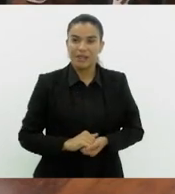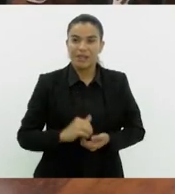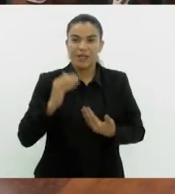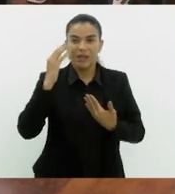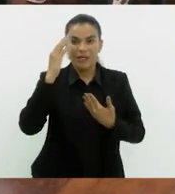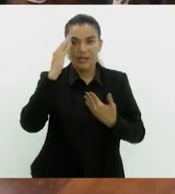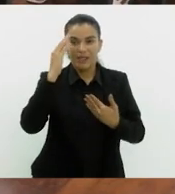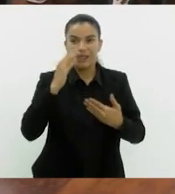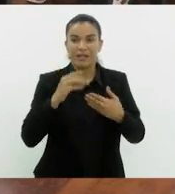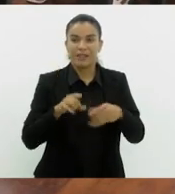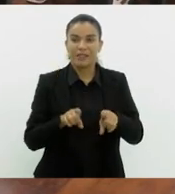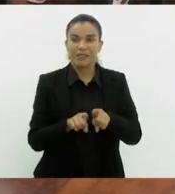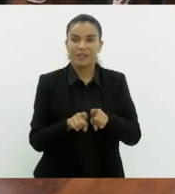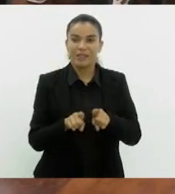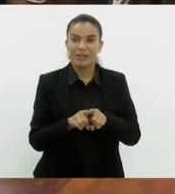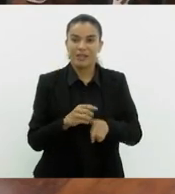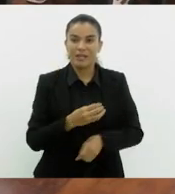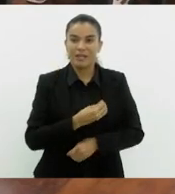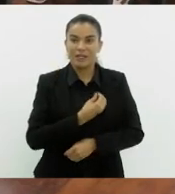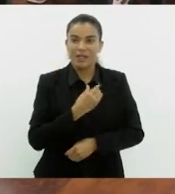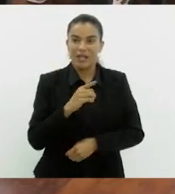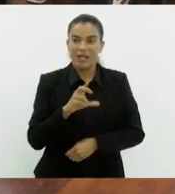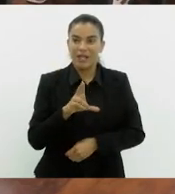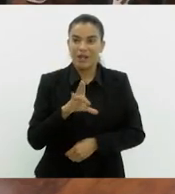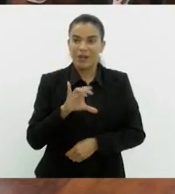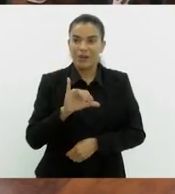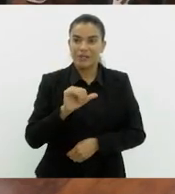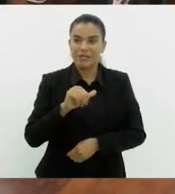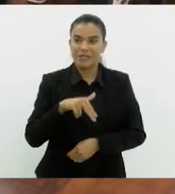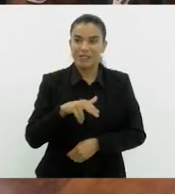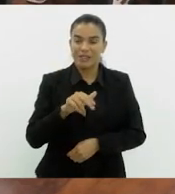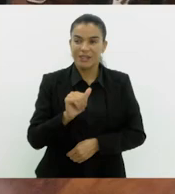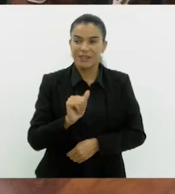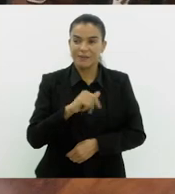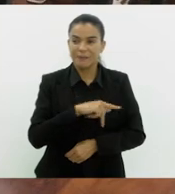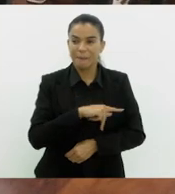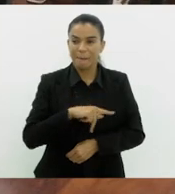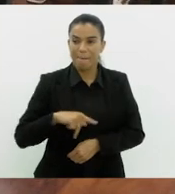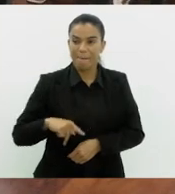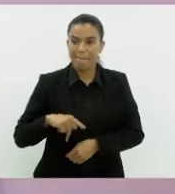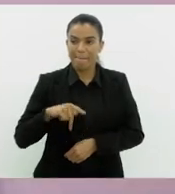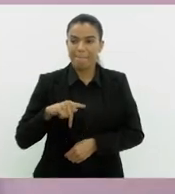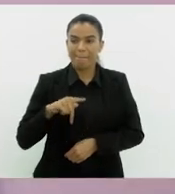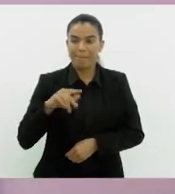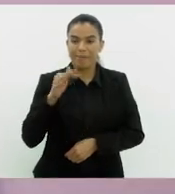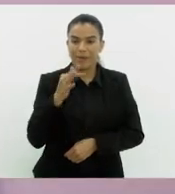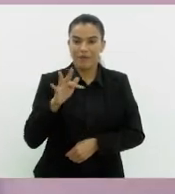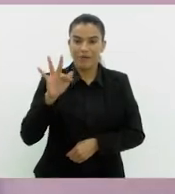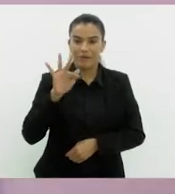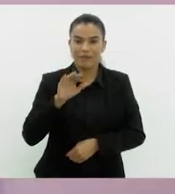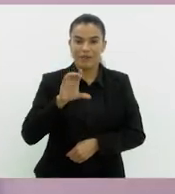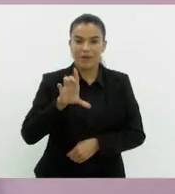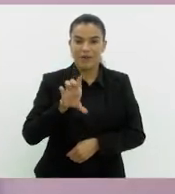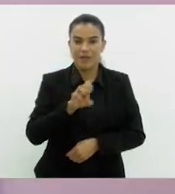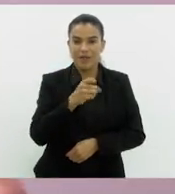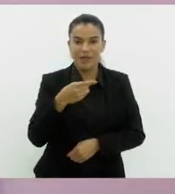Agradeço também a presença da Luciana Calaça, que é presidenta da Fundação Leão 13, que tem aí contribuído